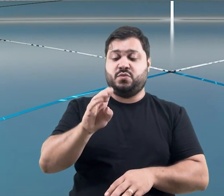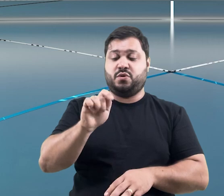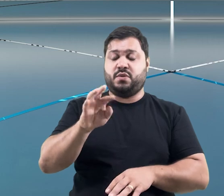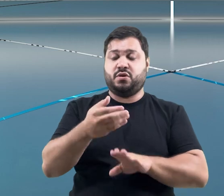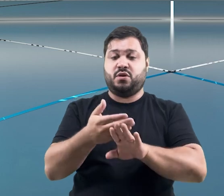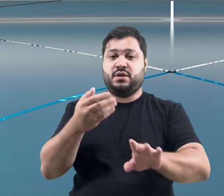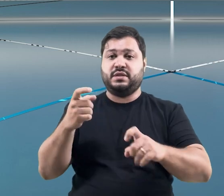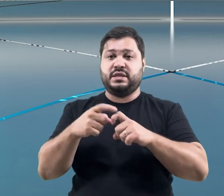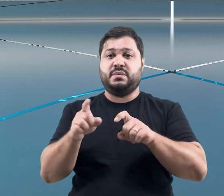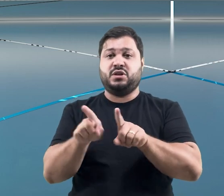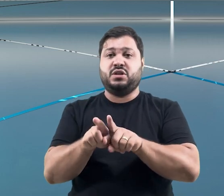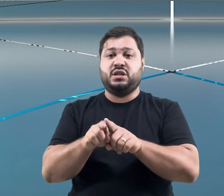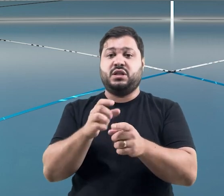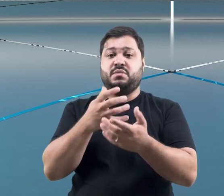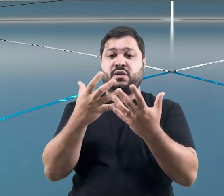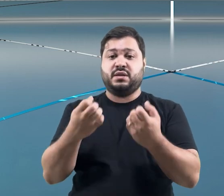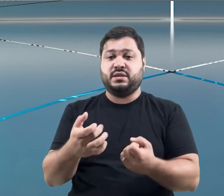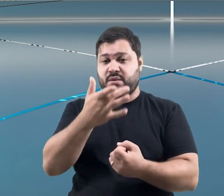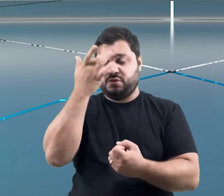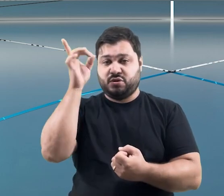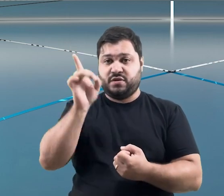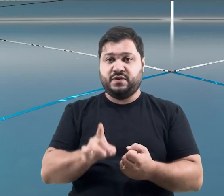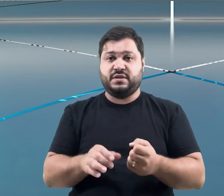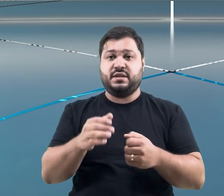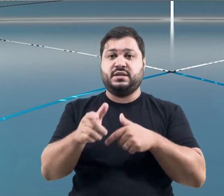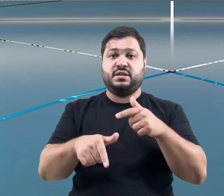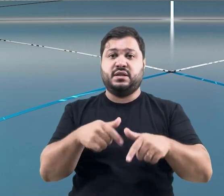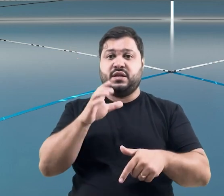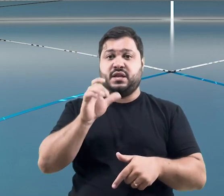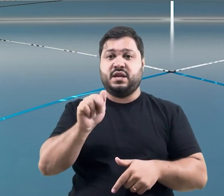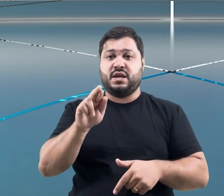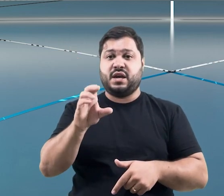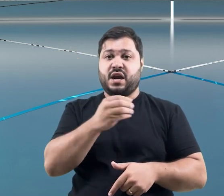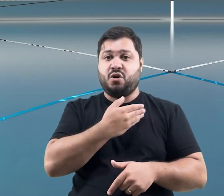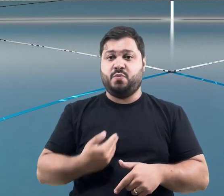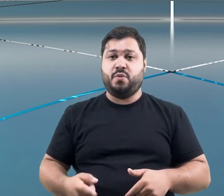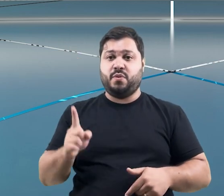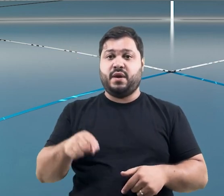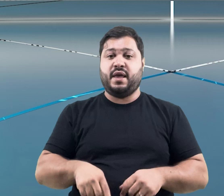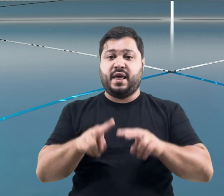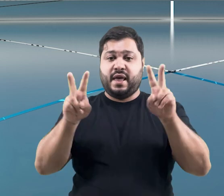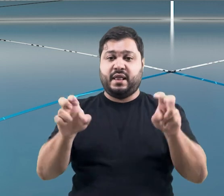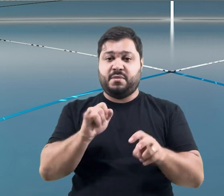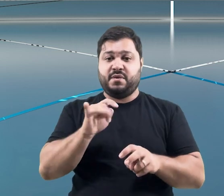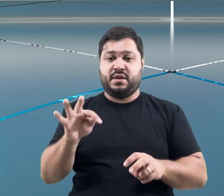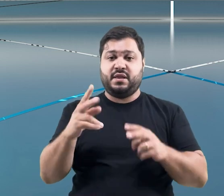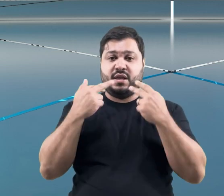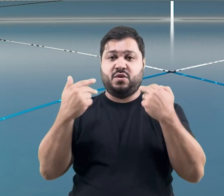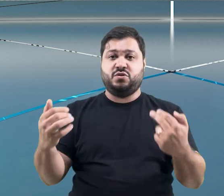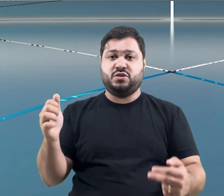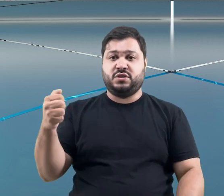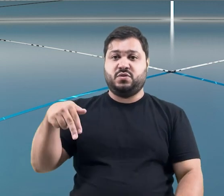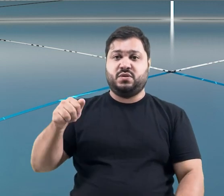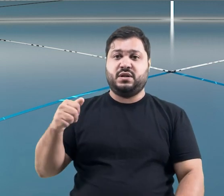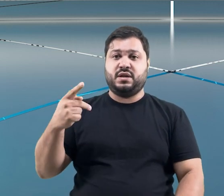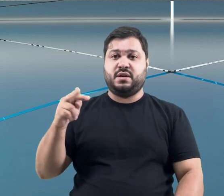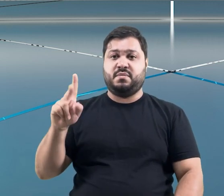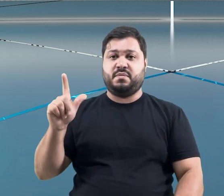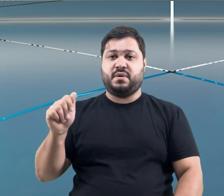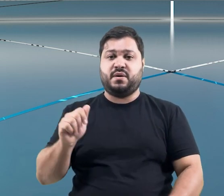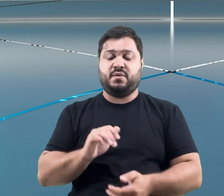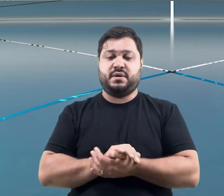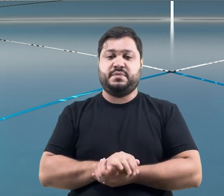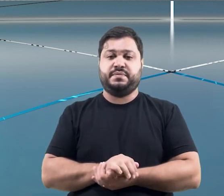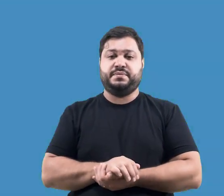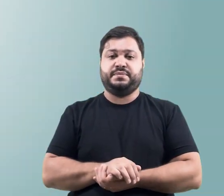Estágio probatório, licença médica e admissão de pessoa com deficiência em cargo público são os temas desse IT Notícias com Ana